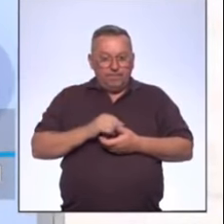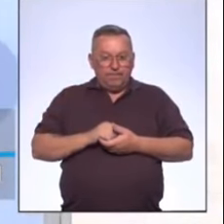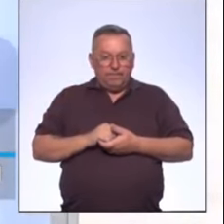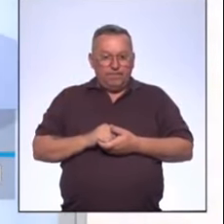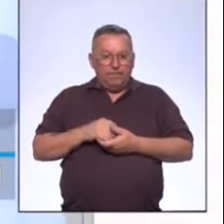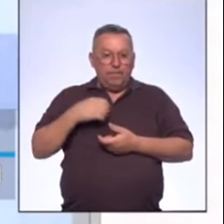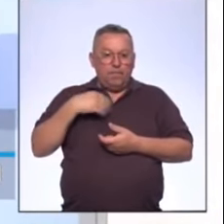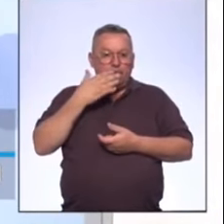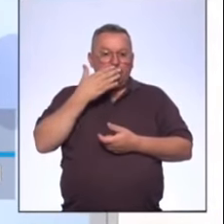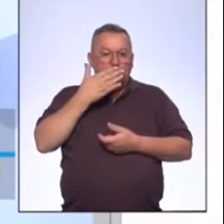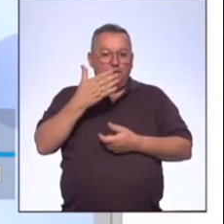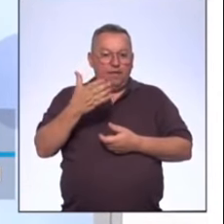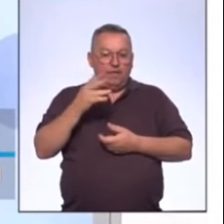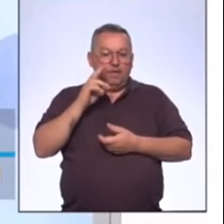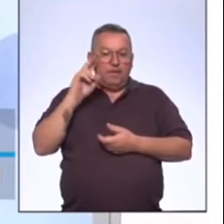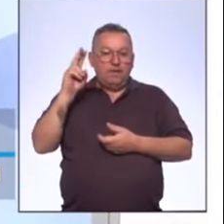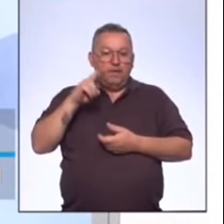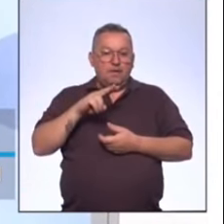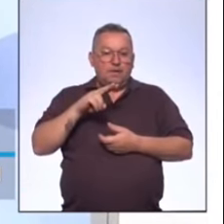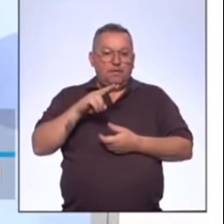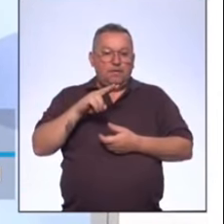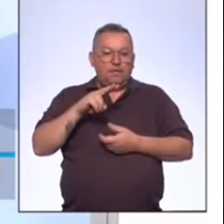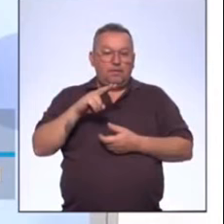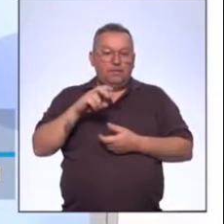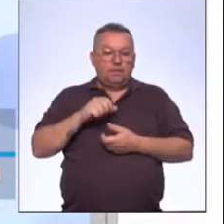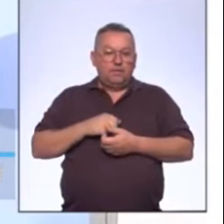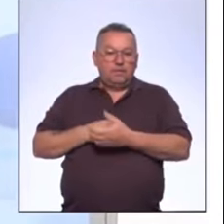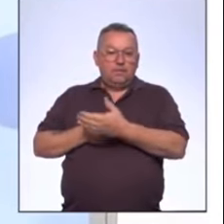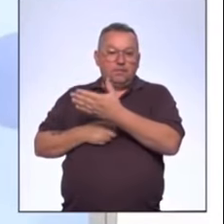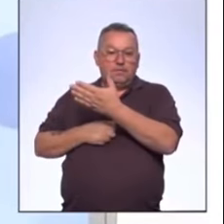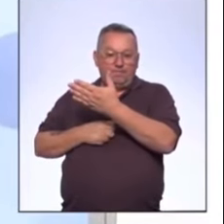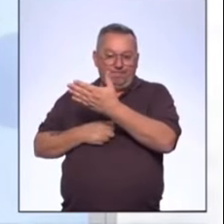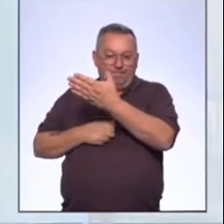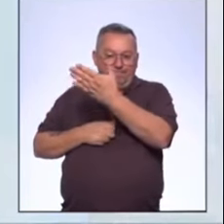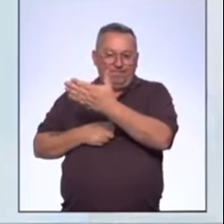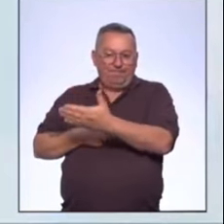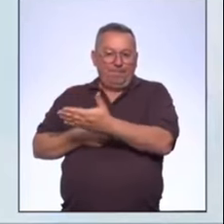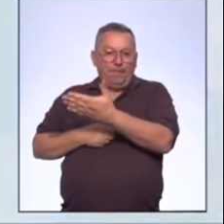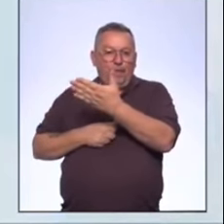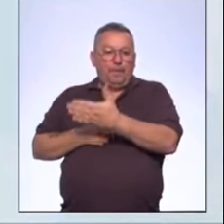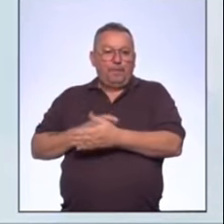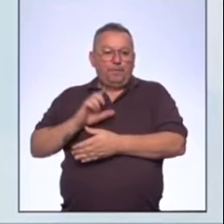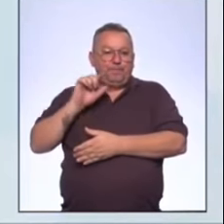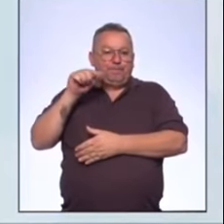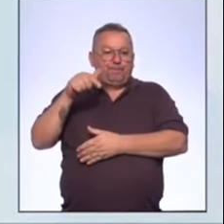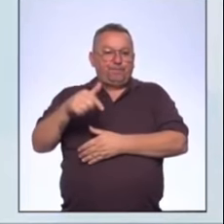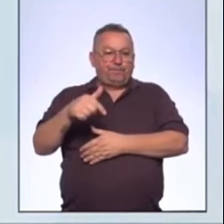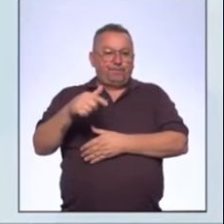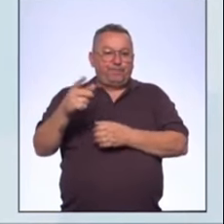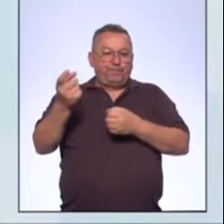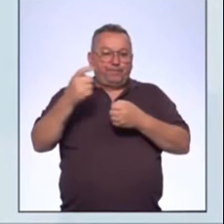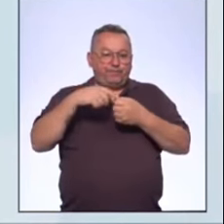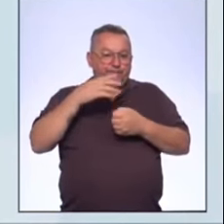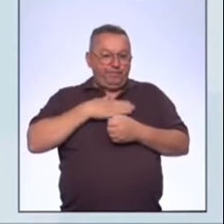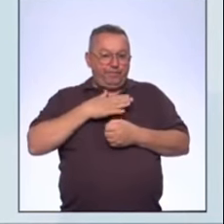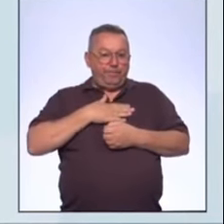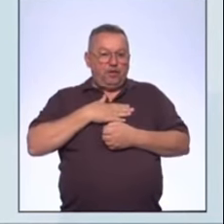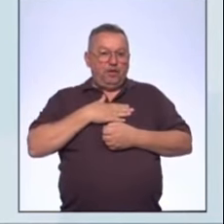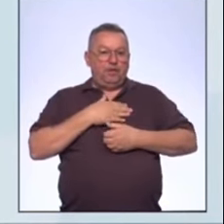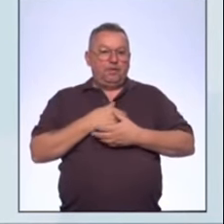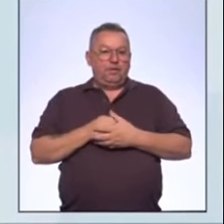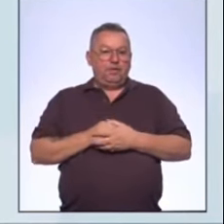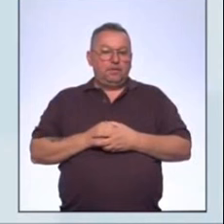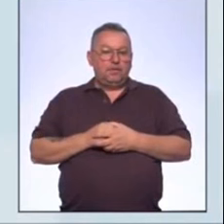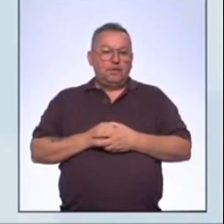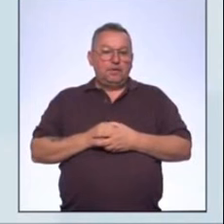eu vou pedir para vocês darem uma olhadinha aí neste slide que vai entrar agora e depois volta para mim para eu conversar um pouquinho com